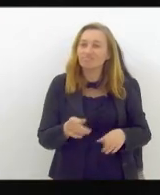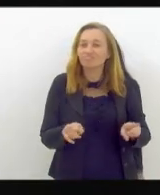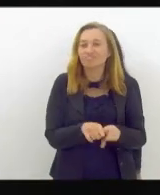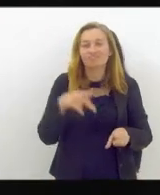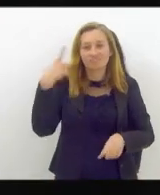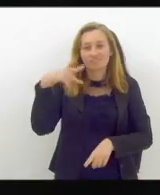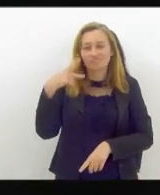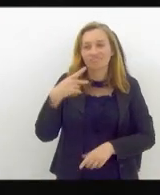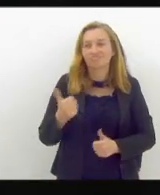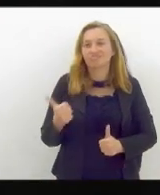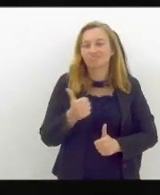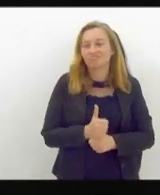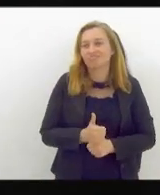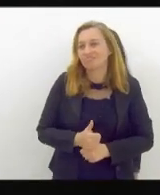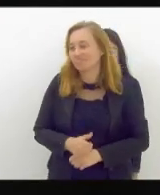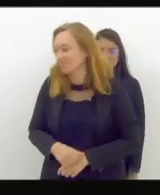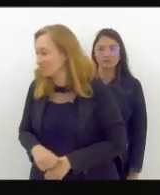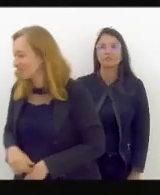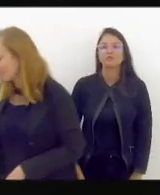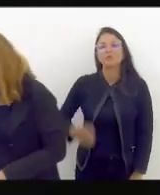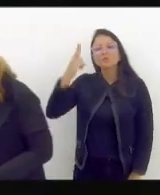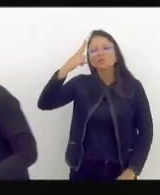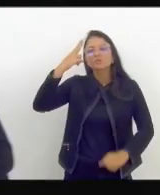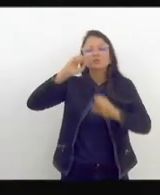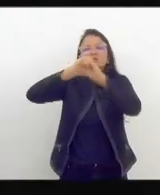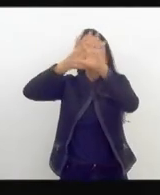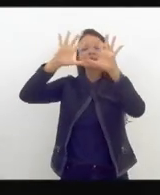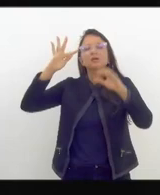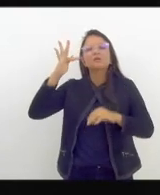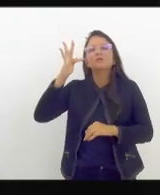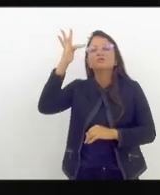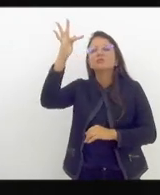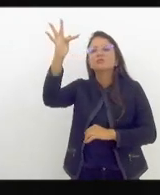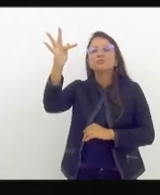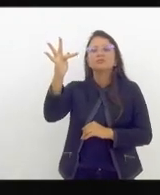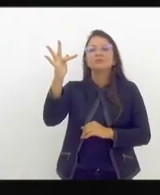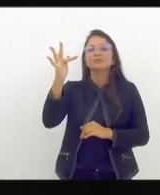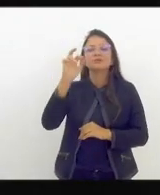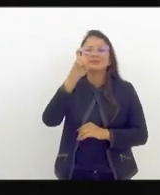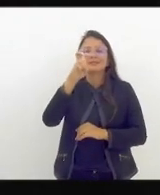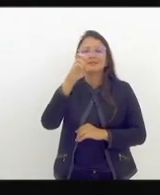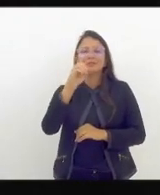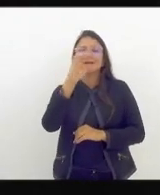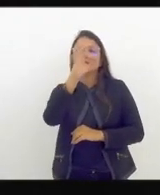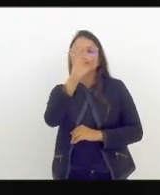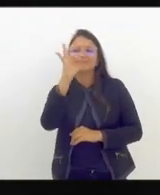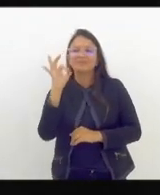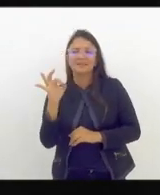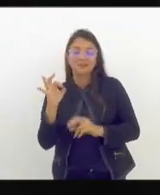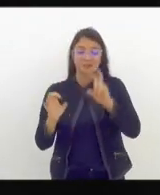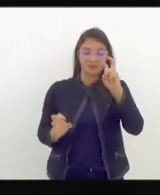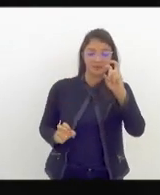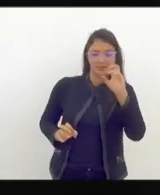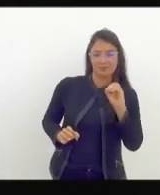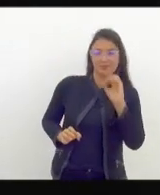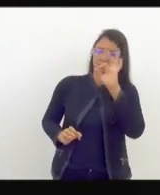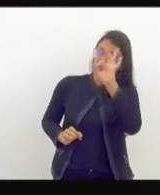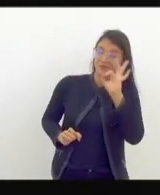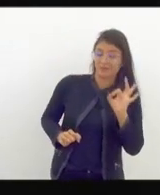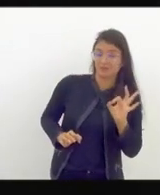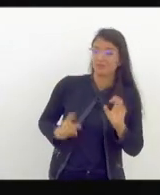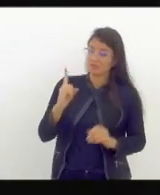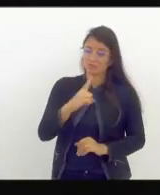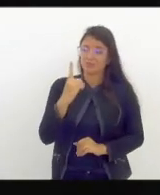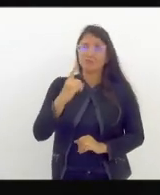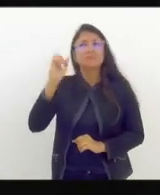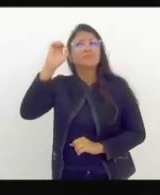política e sonhar com o maravilhoso 50%, 50%. É preciso sonhar,